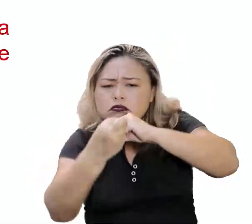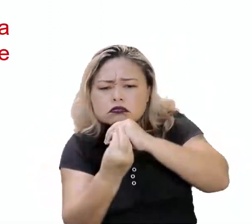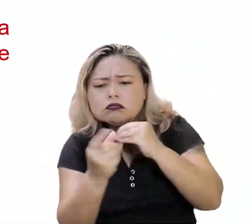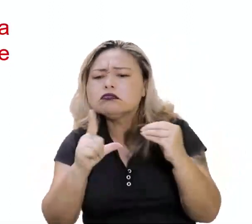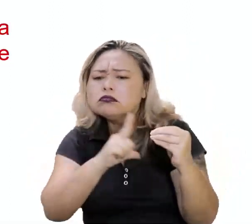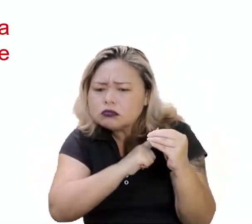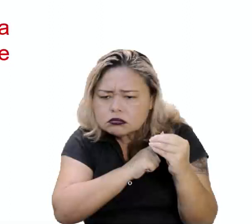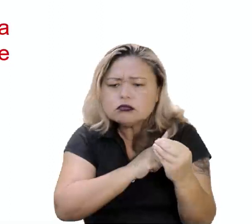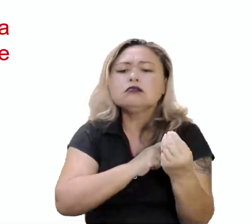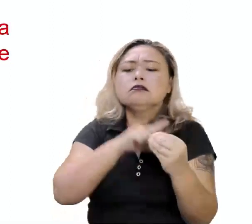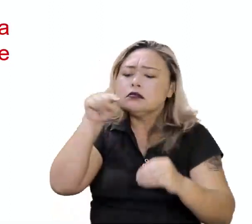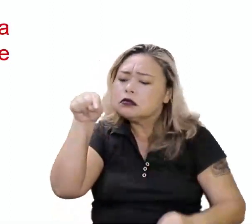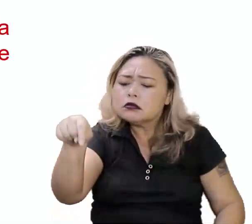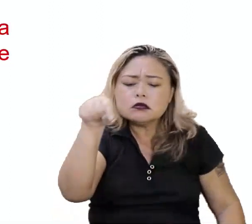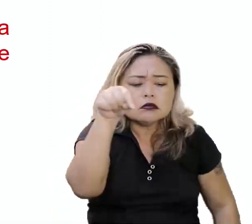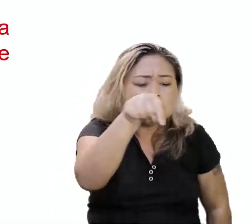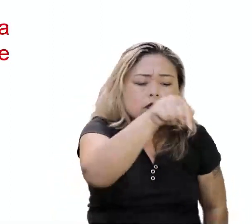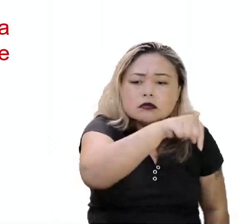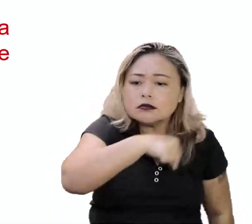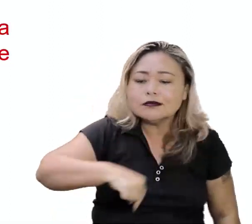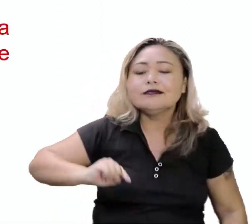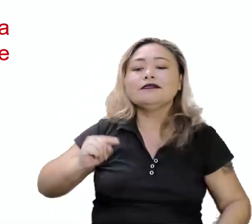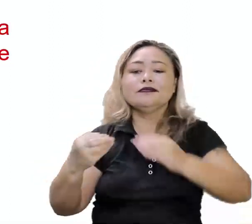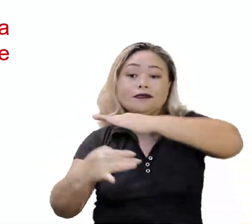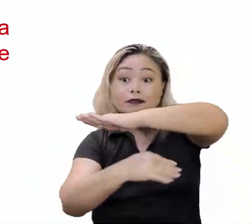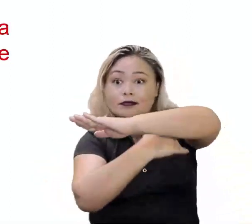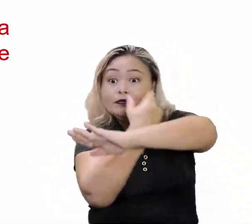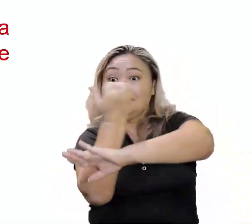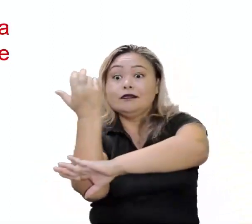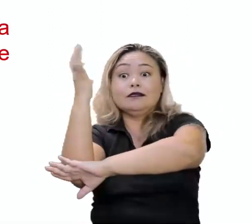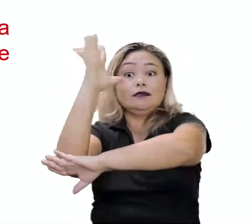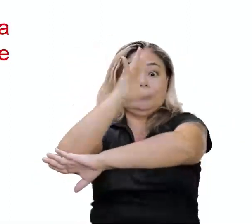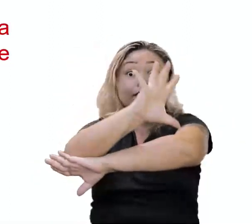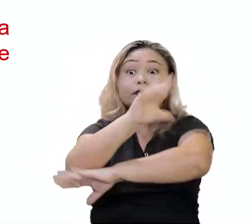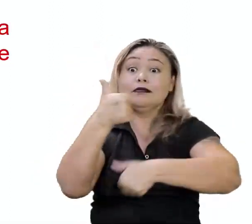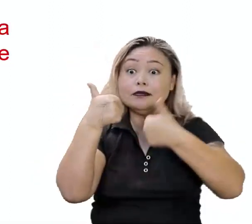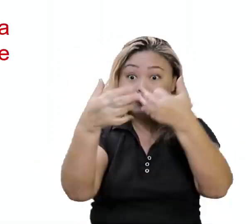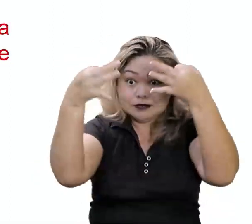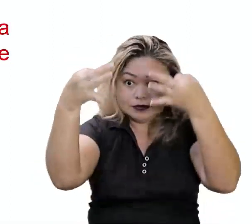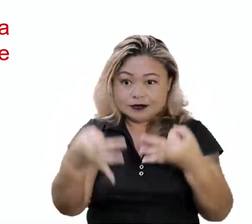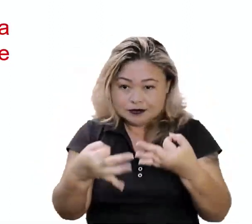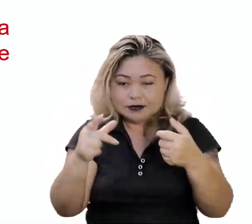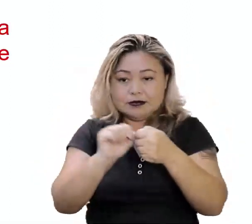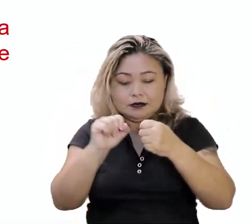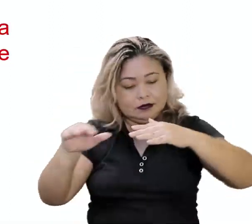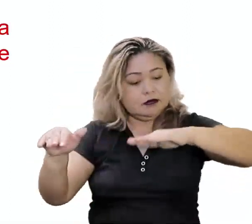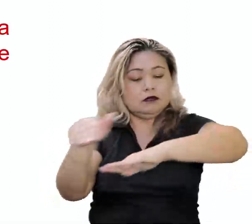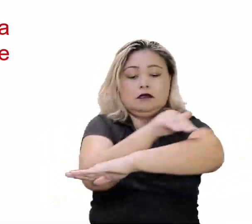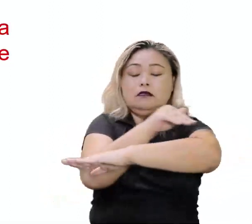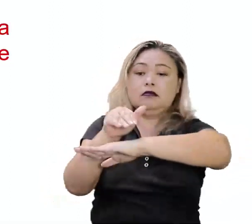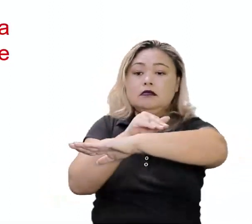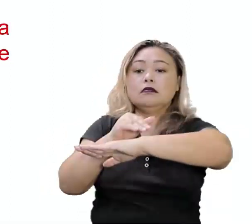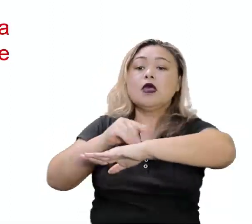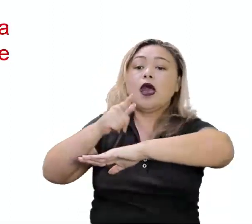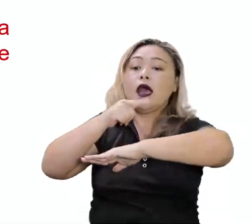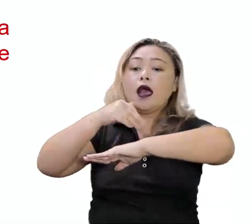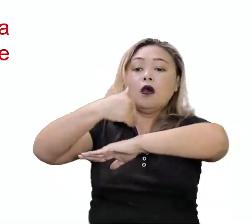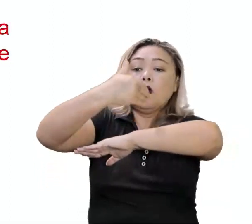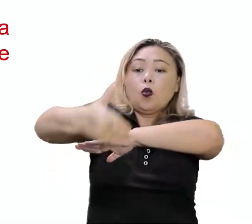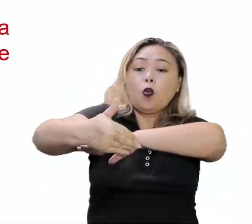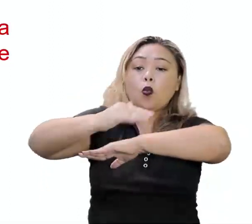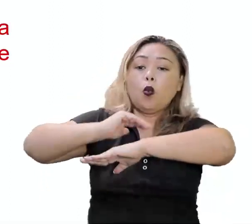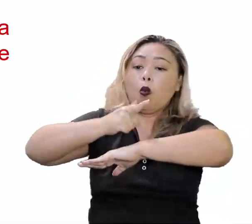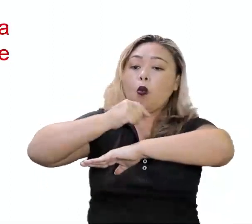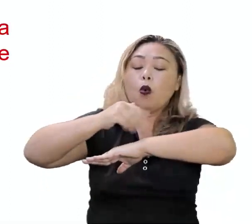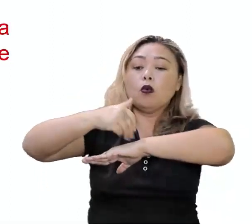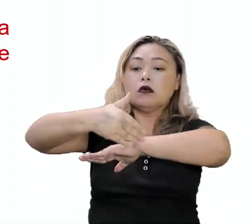impregnados ali, presentes nesse ecossistema. Perfeito? Terrestre, aquático,